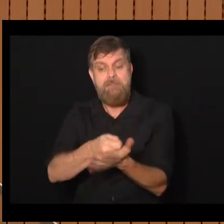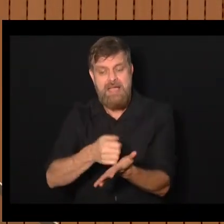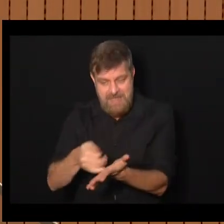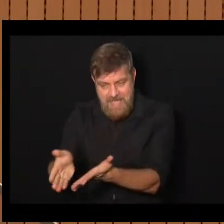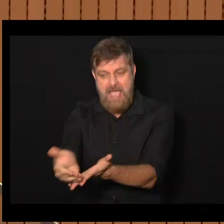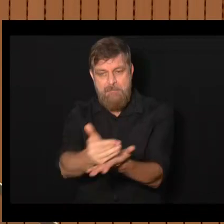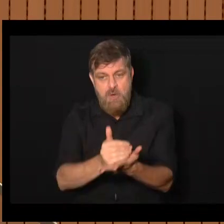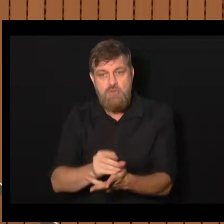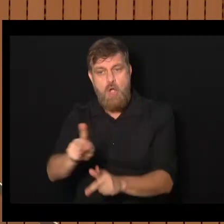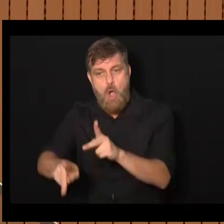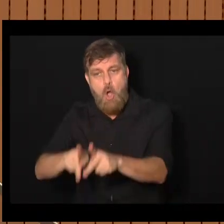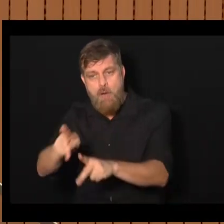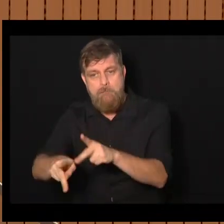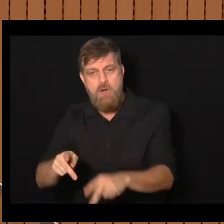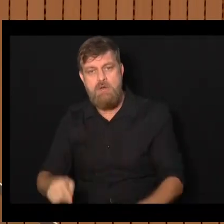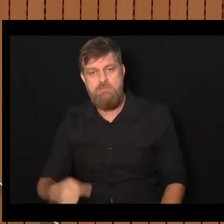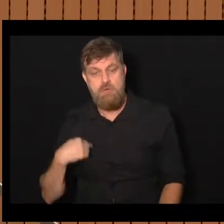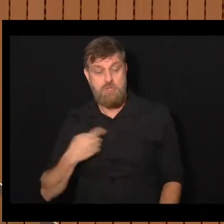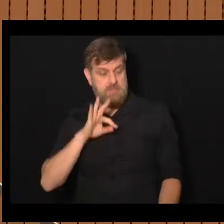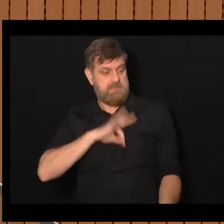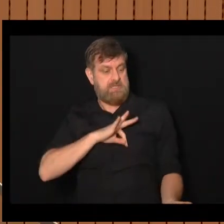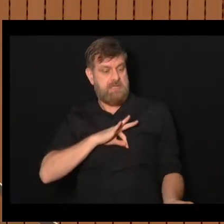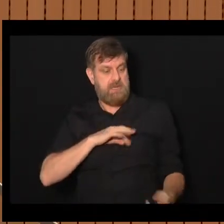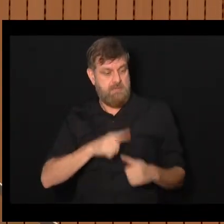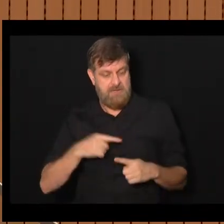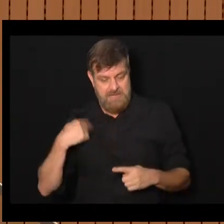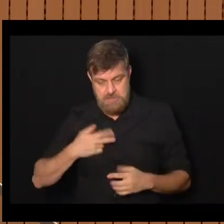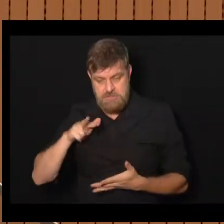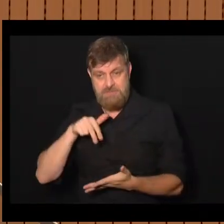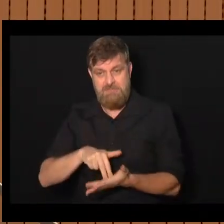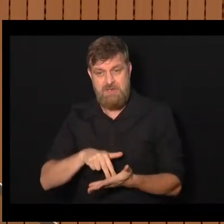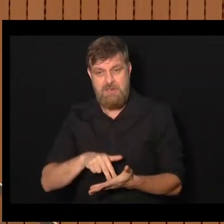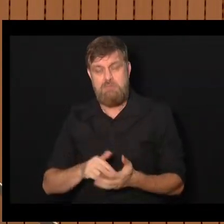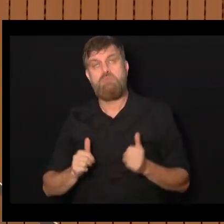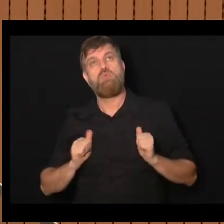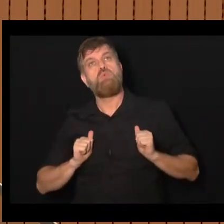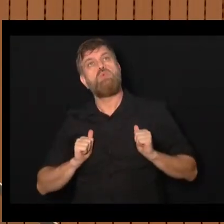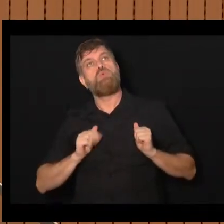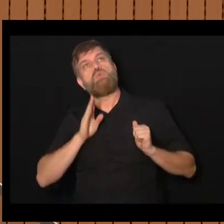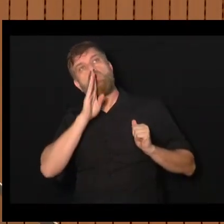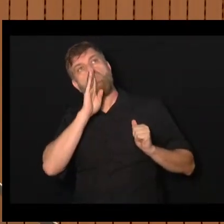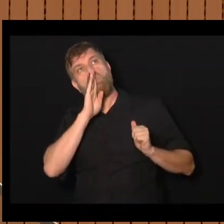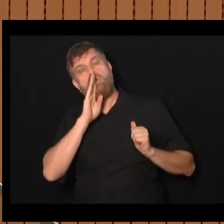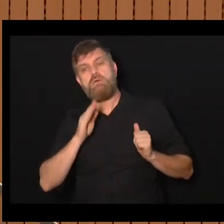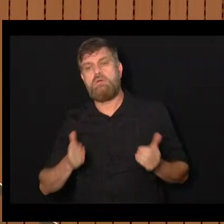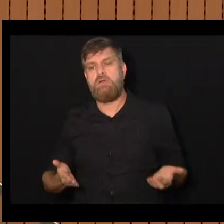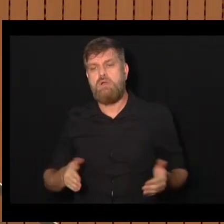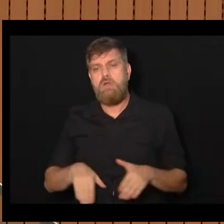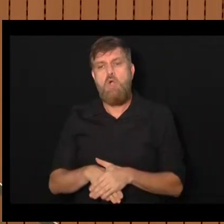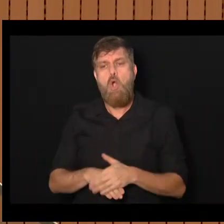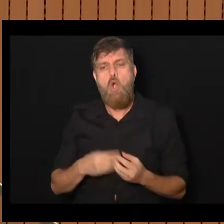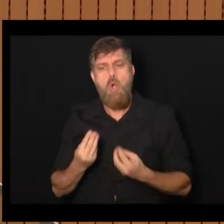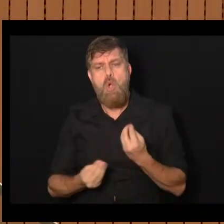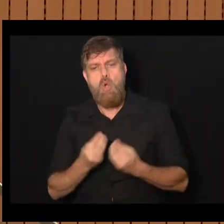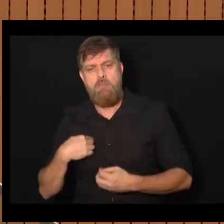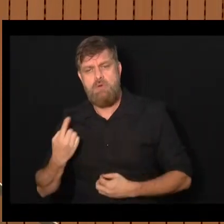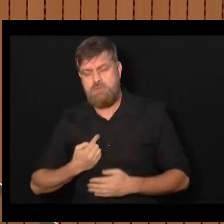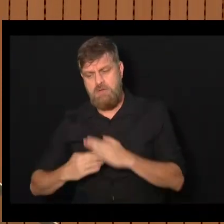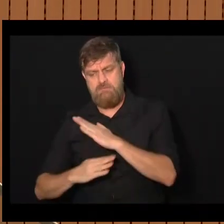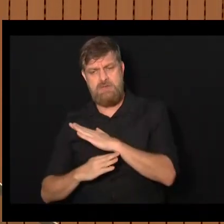de impostos justamente para fazer o que a gente recusa a fazer nessa casa, que